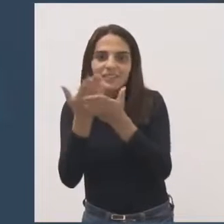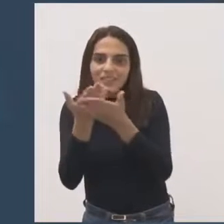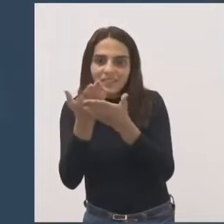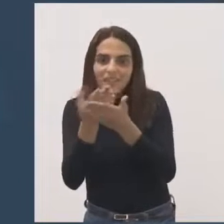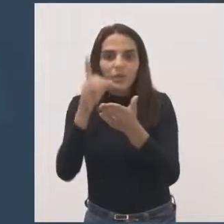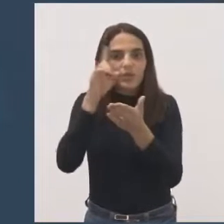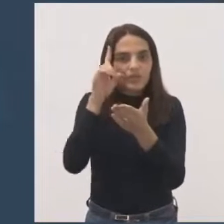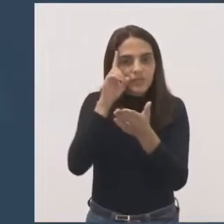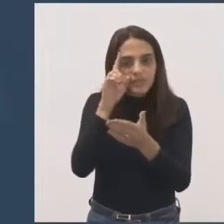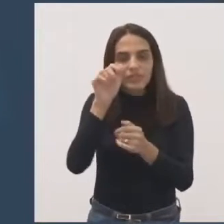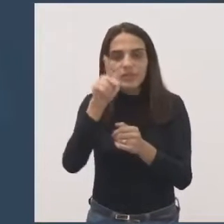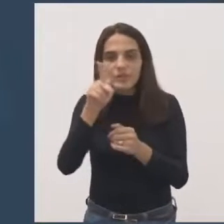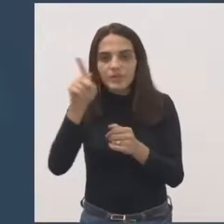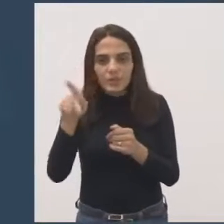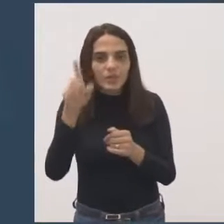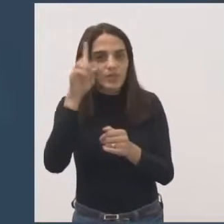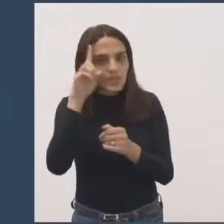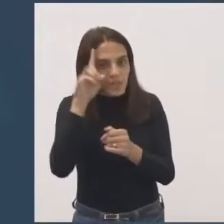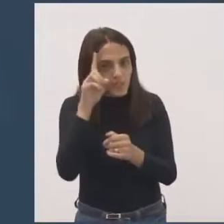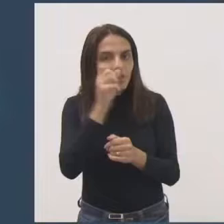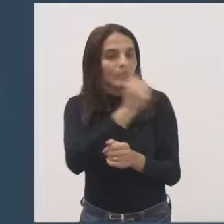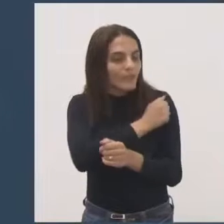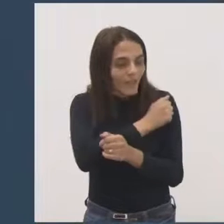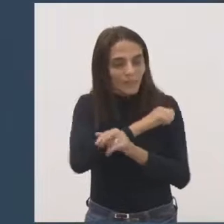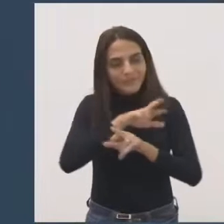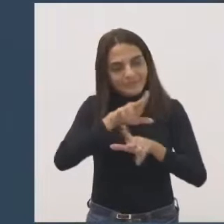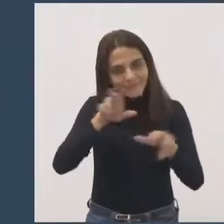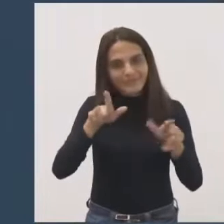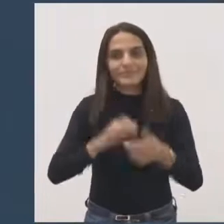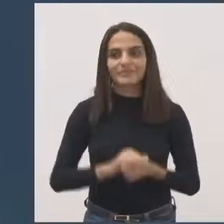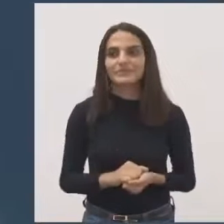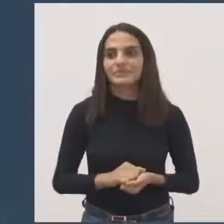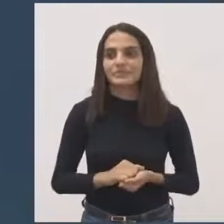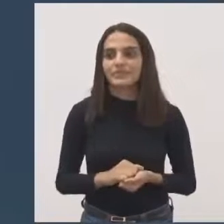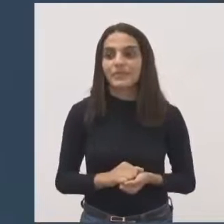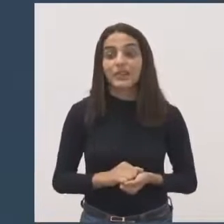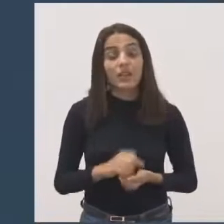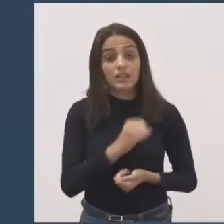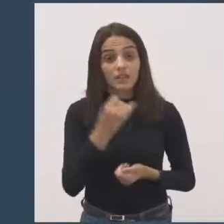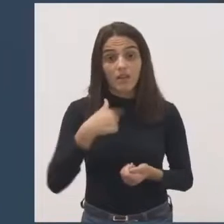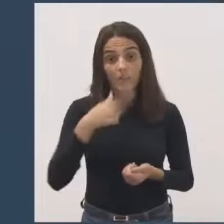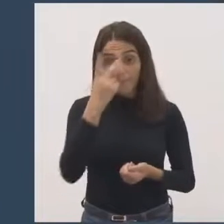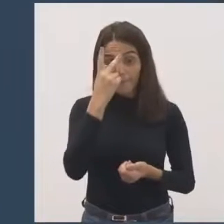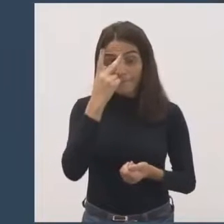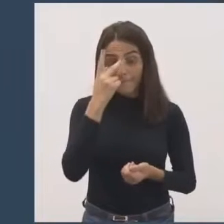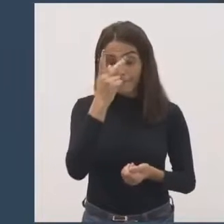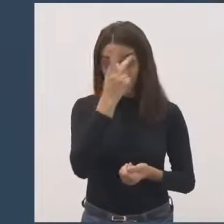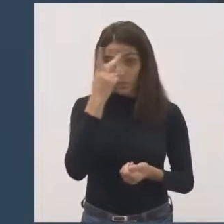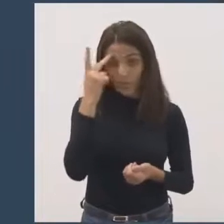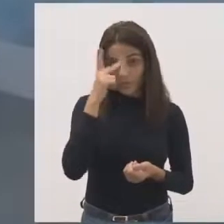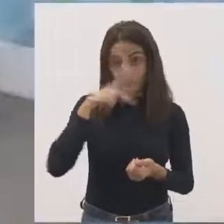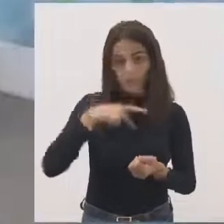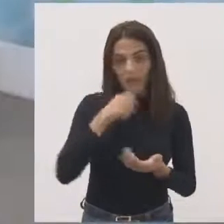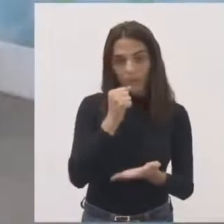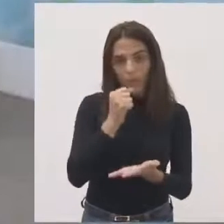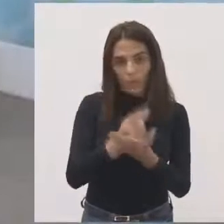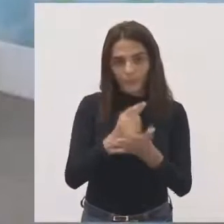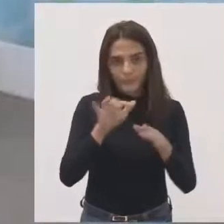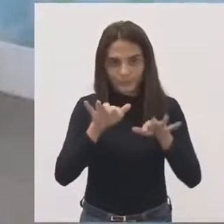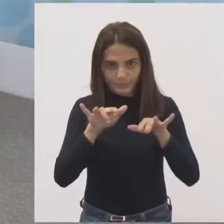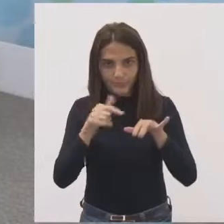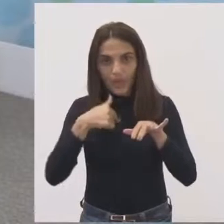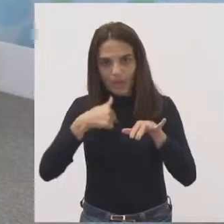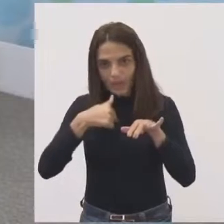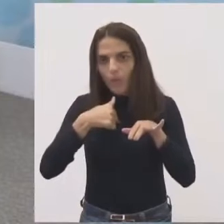professores e desses alunos, tá? Então, na verdade, se eu sou uma pessoa física, comprei um computador, eu vou configurar para uso